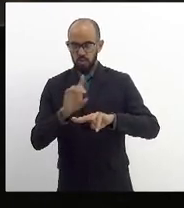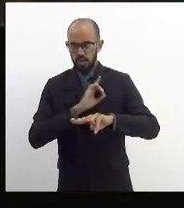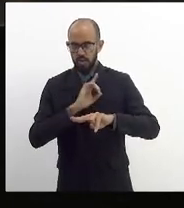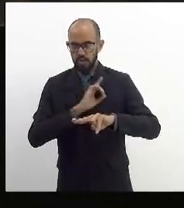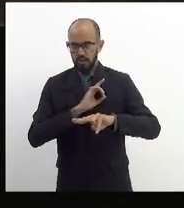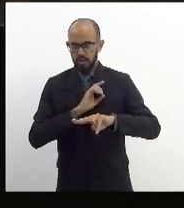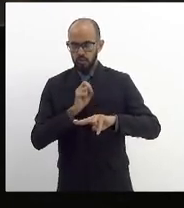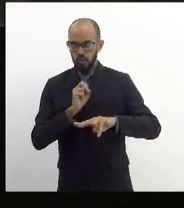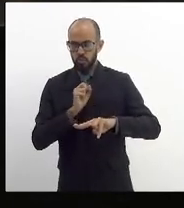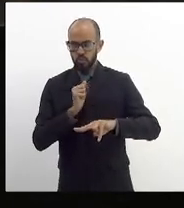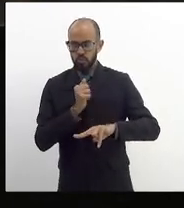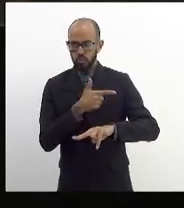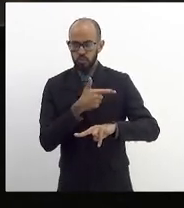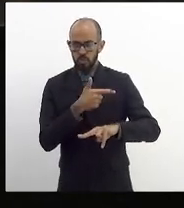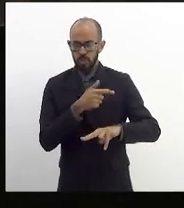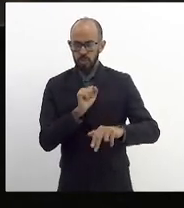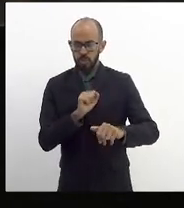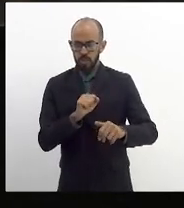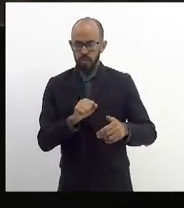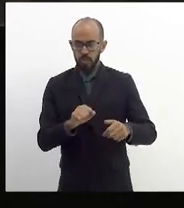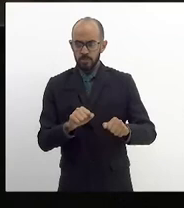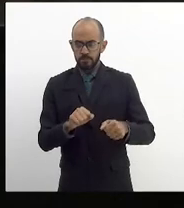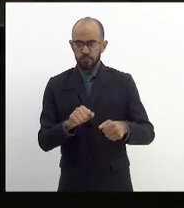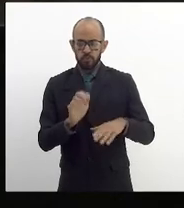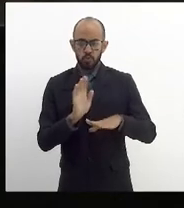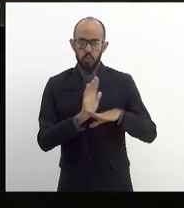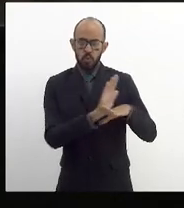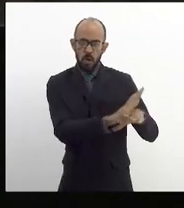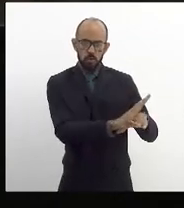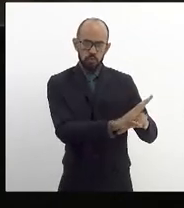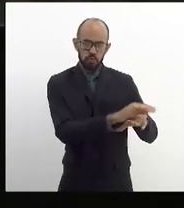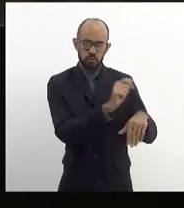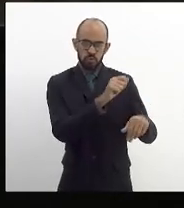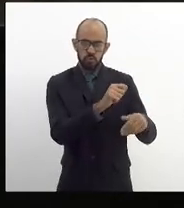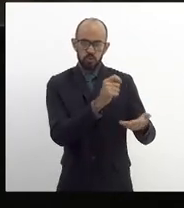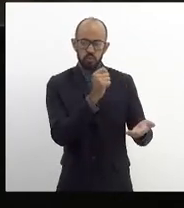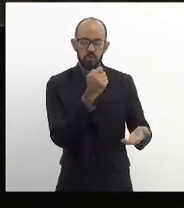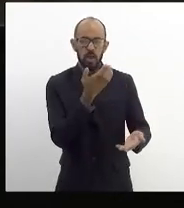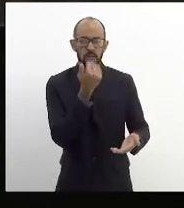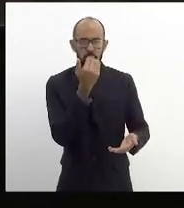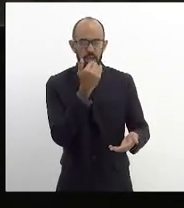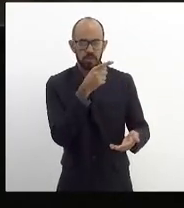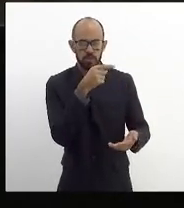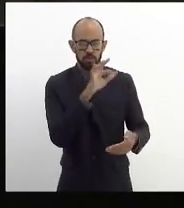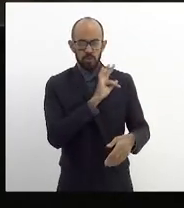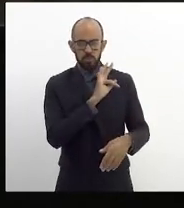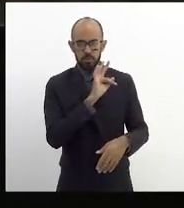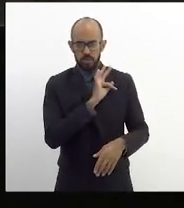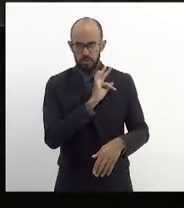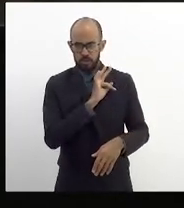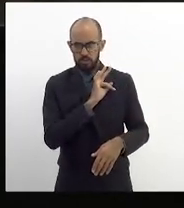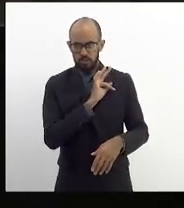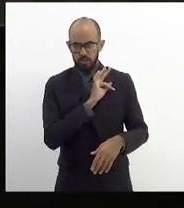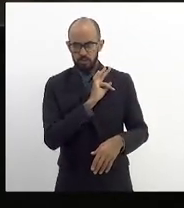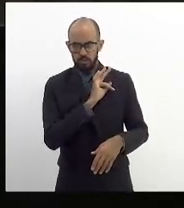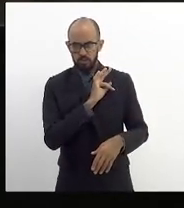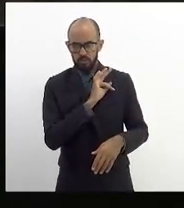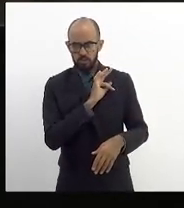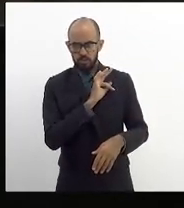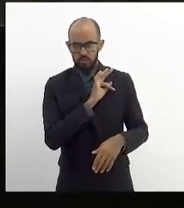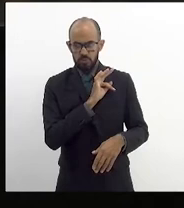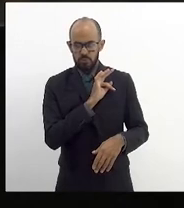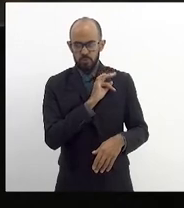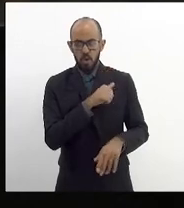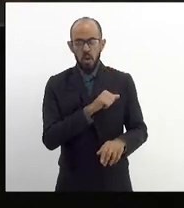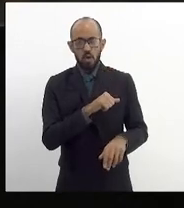do que gastavam nos com o auxílio-alimentação dos policiais civis naquele momento os policiais civis